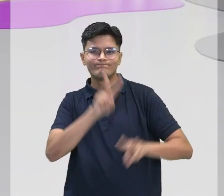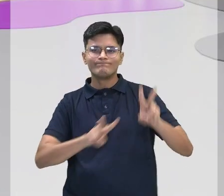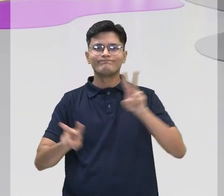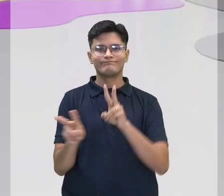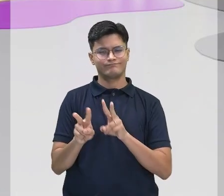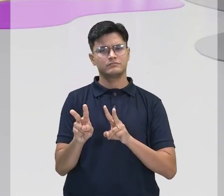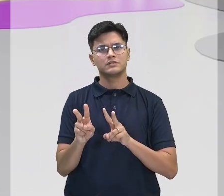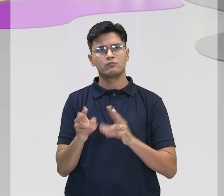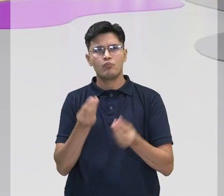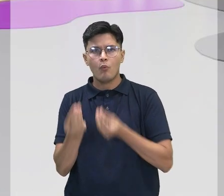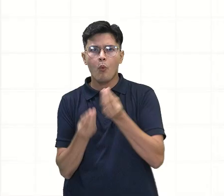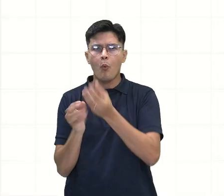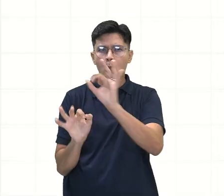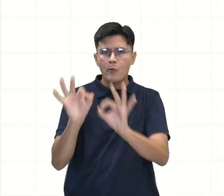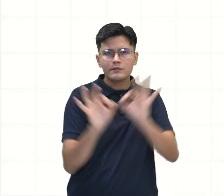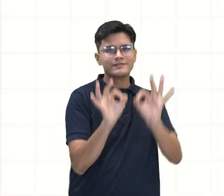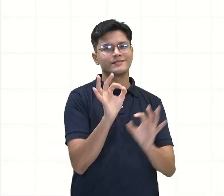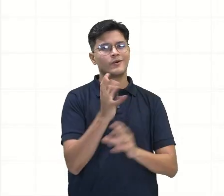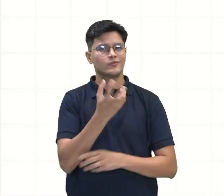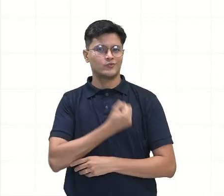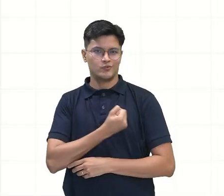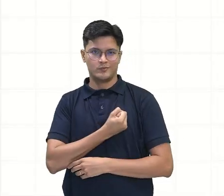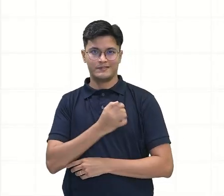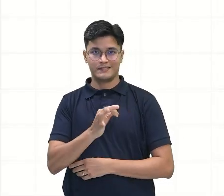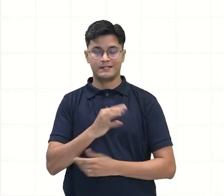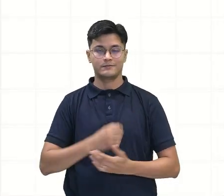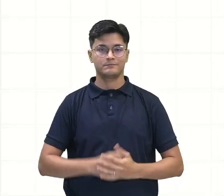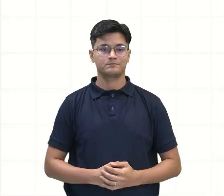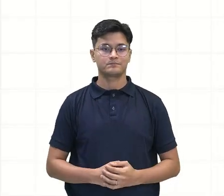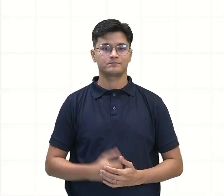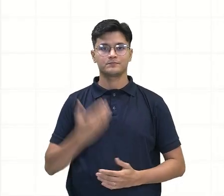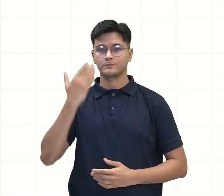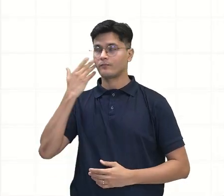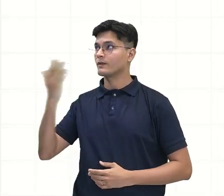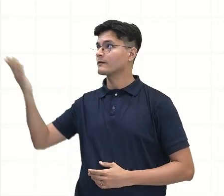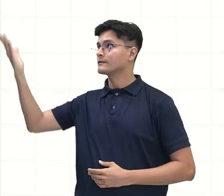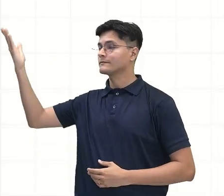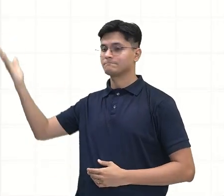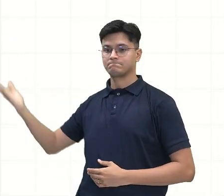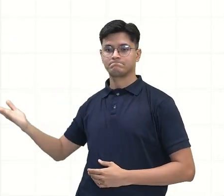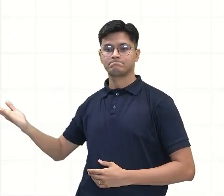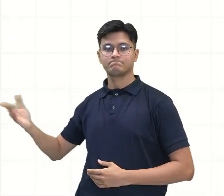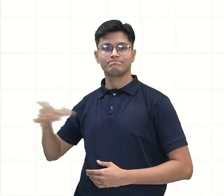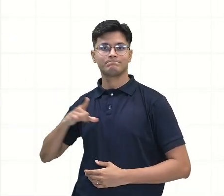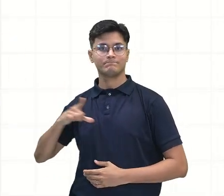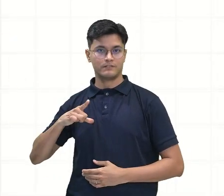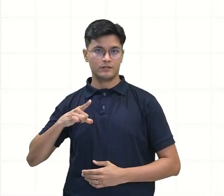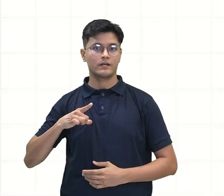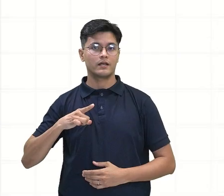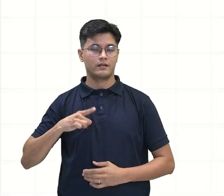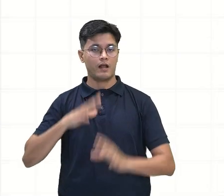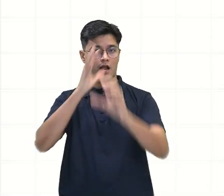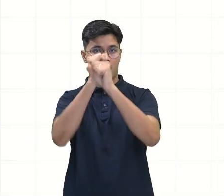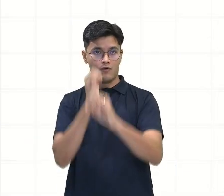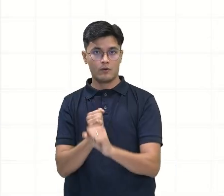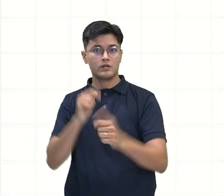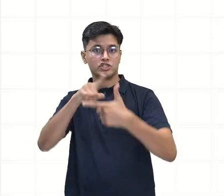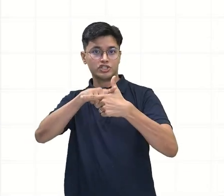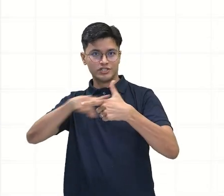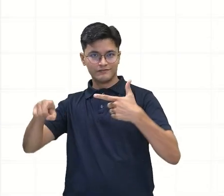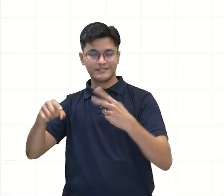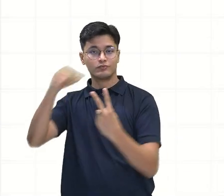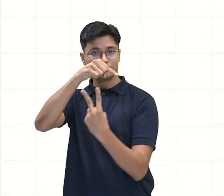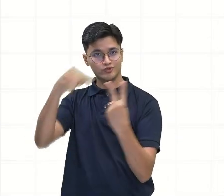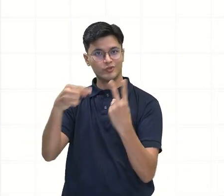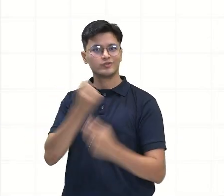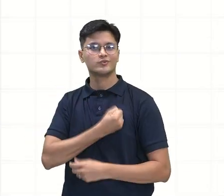numérica. Acompanhe comigo na tela. Pois bem, nós temos aqui a divisão de dois números.